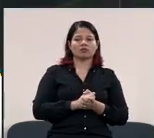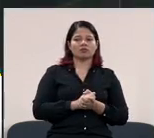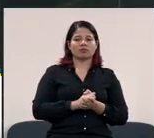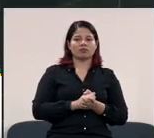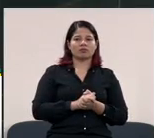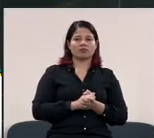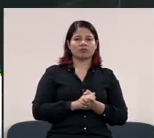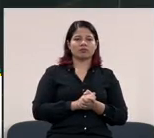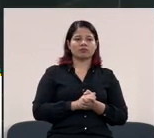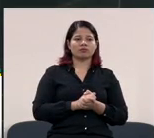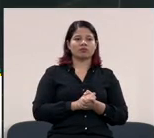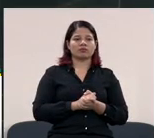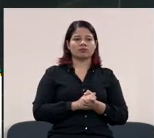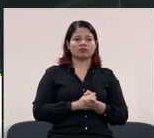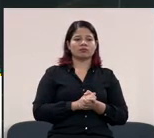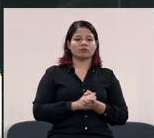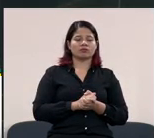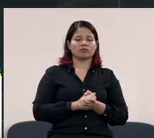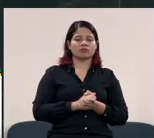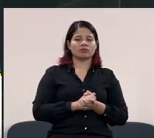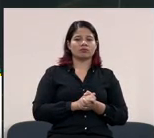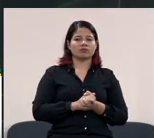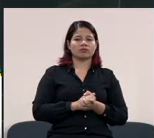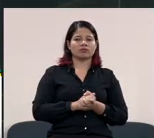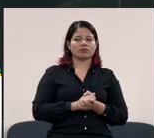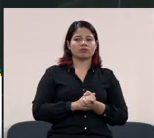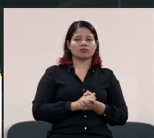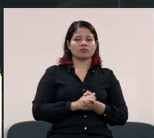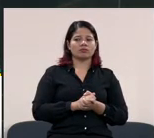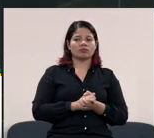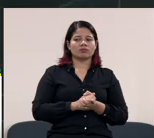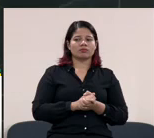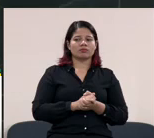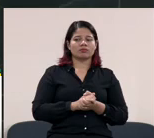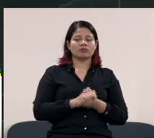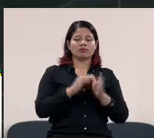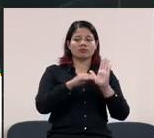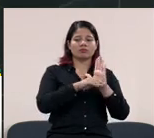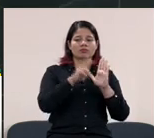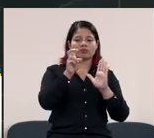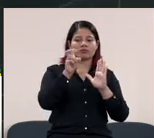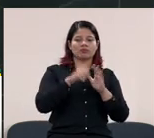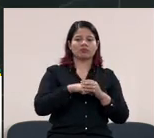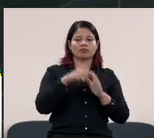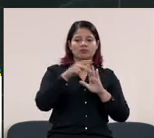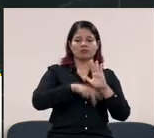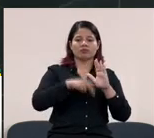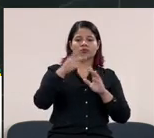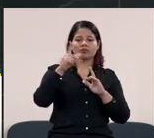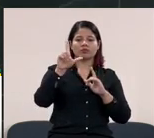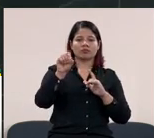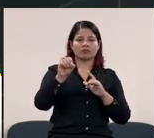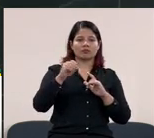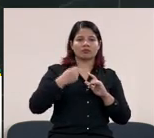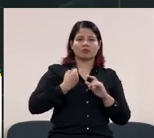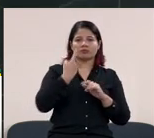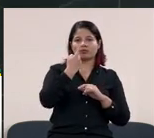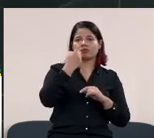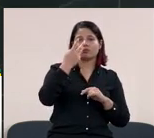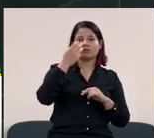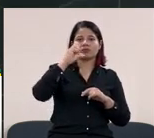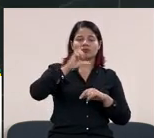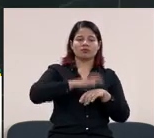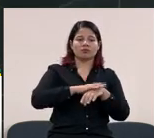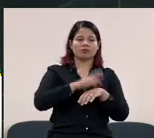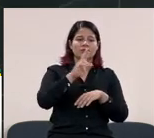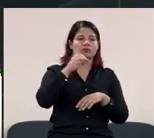a Vossa Excelência que faça a leitura do quinto projeto de lei ordinário. Projeto de lei ordinária 139, de autoria do deputado Paulinho